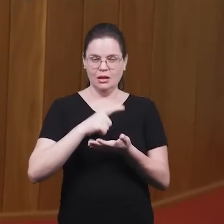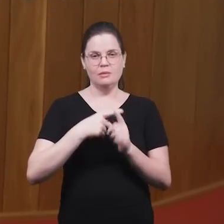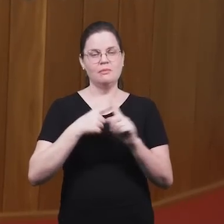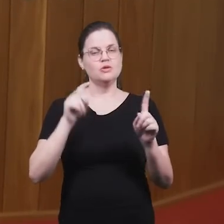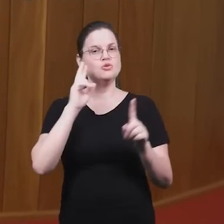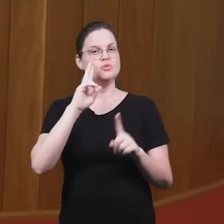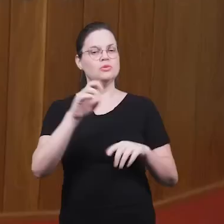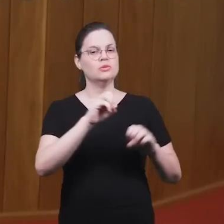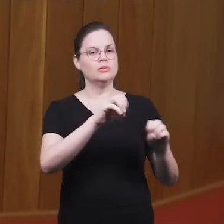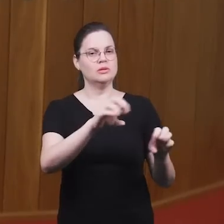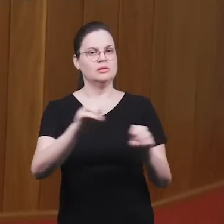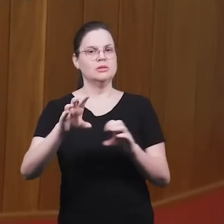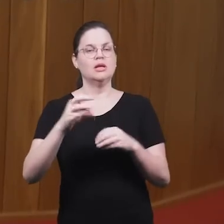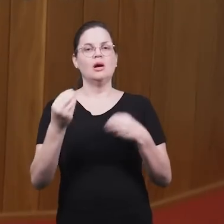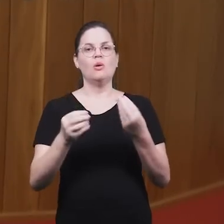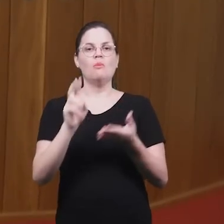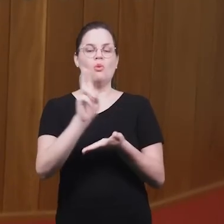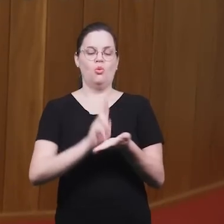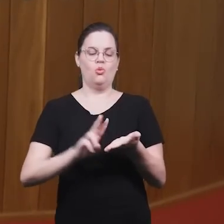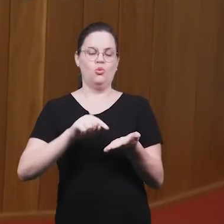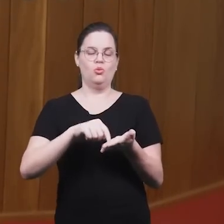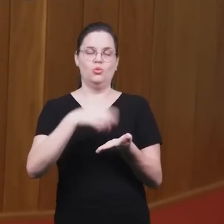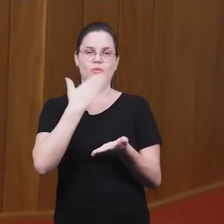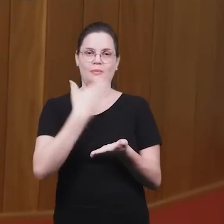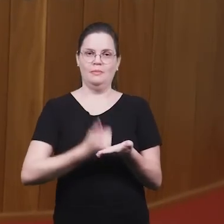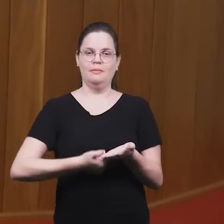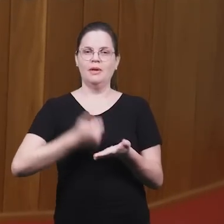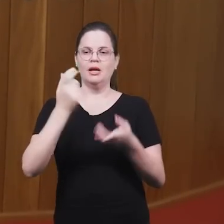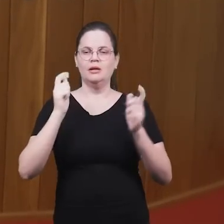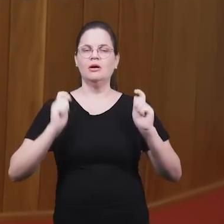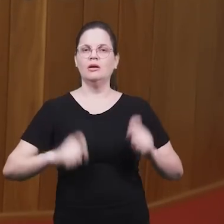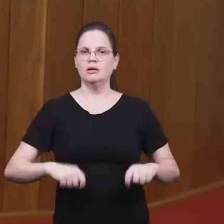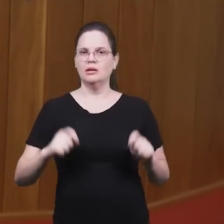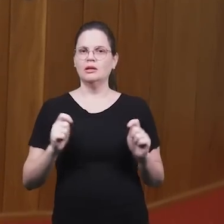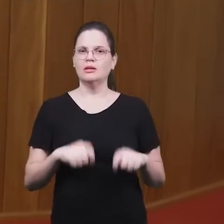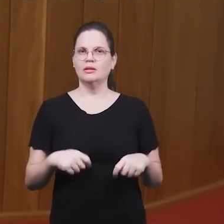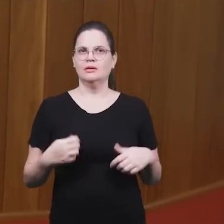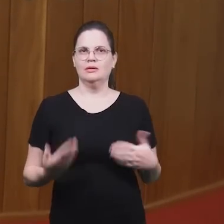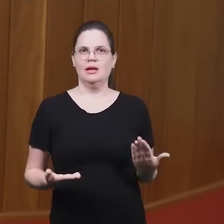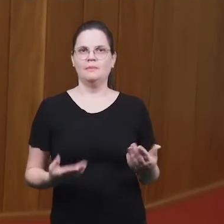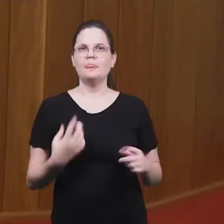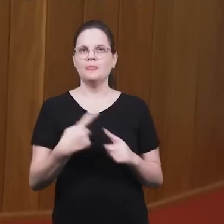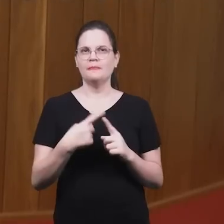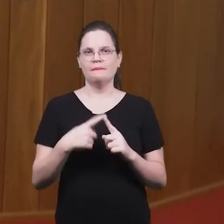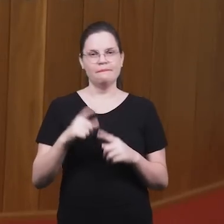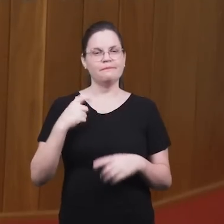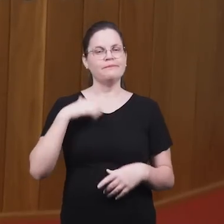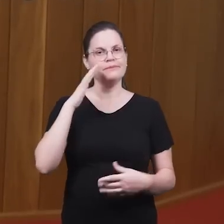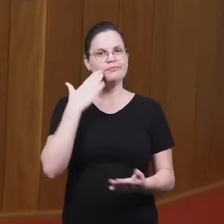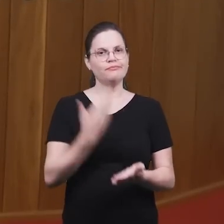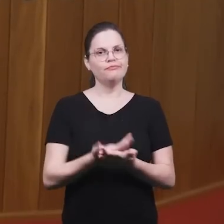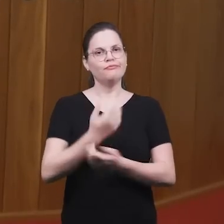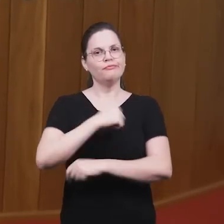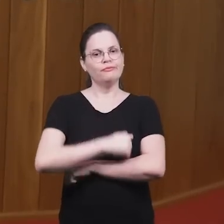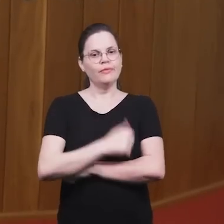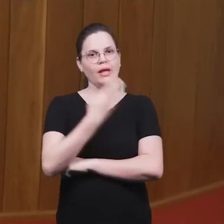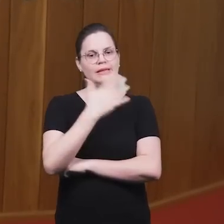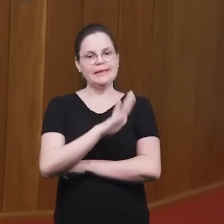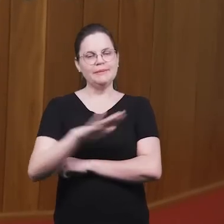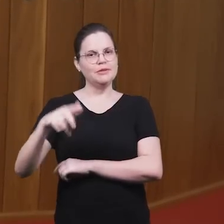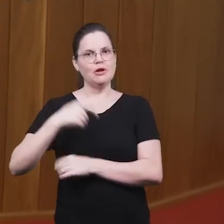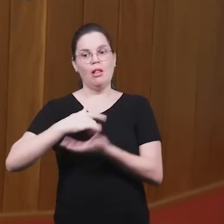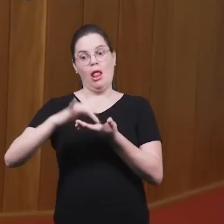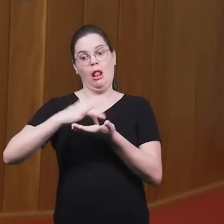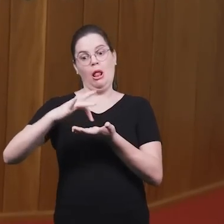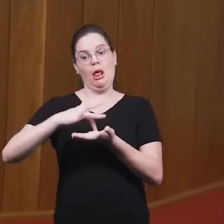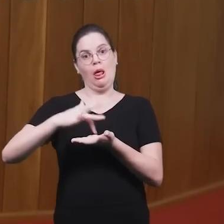ensinar a usar melhor as telas. Porque acredita que tem intermediário que não está sabendo